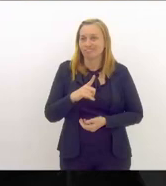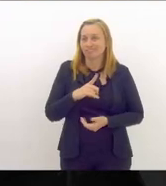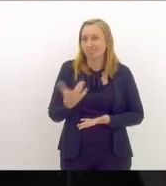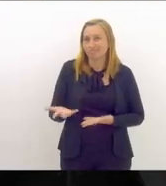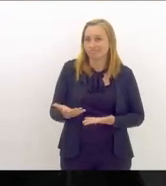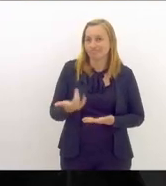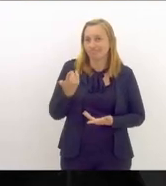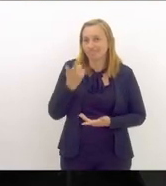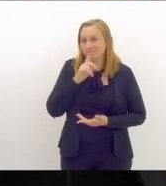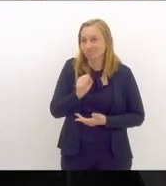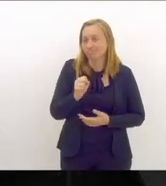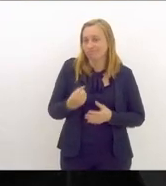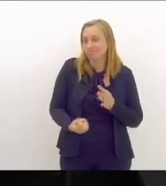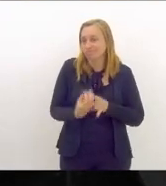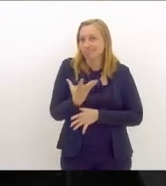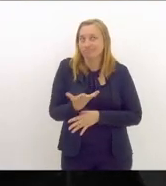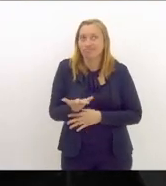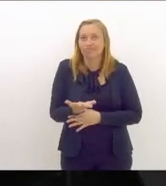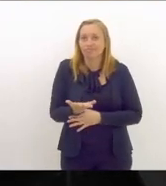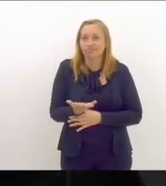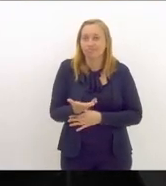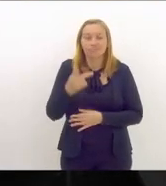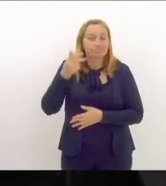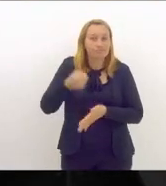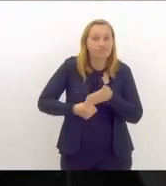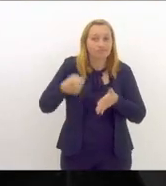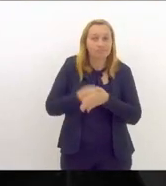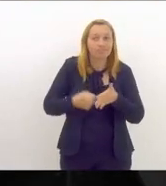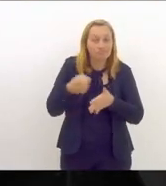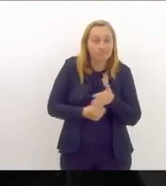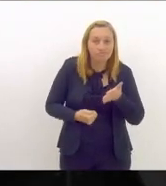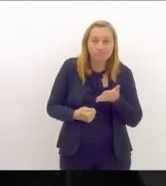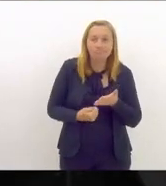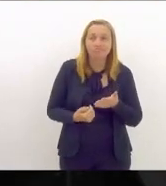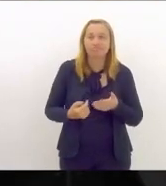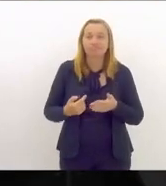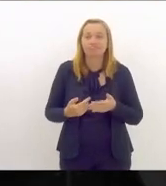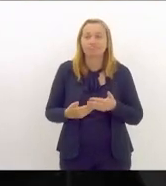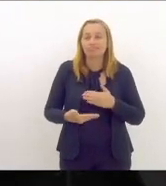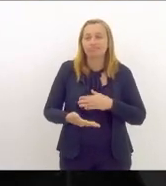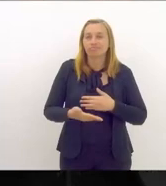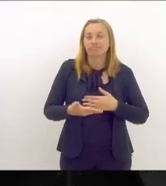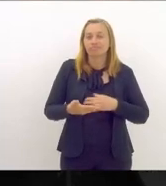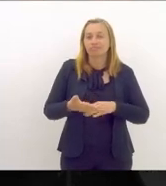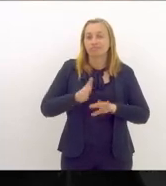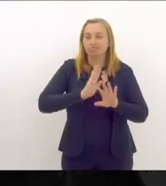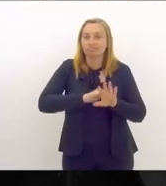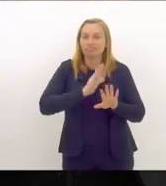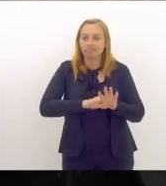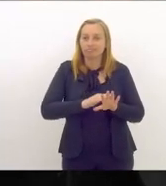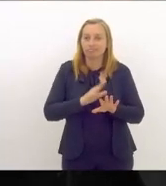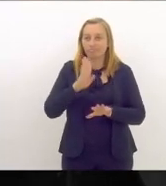um dia conseguiria construir, né, essa luta que foi construída por trás de um balcão.